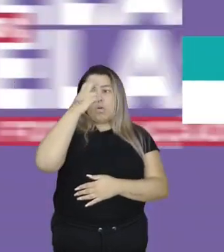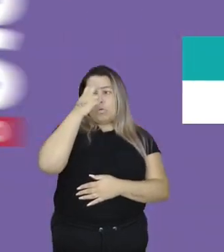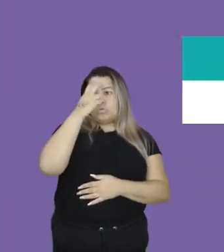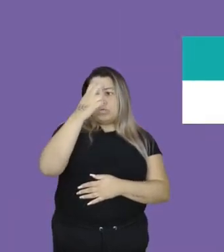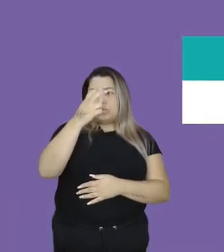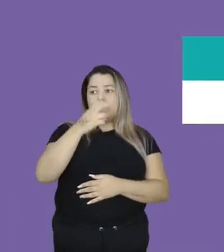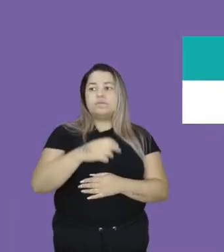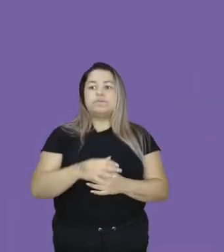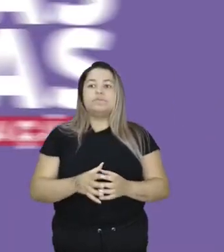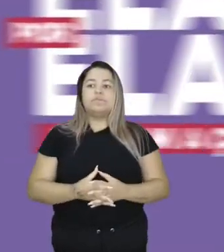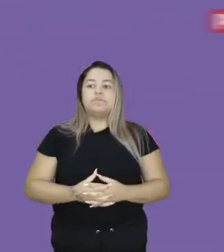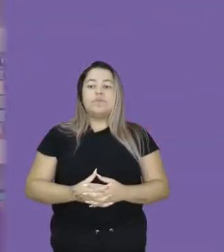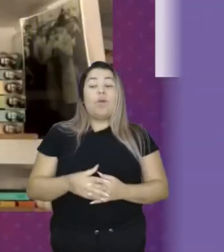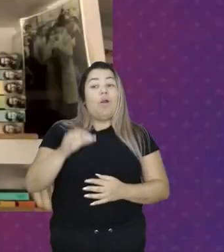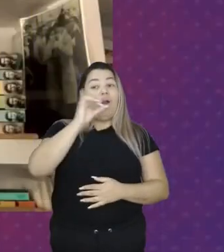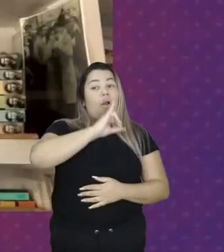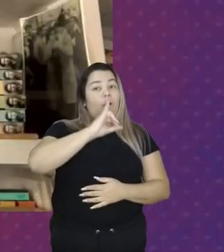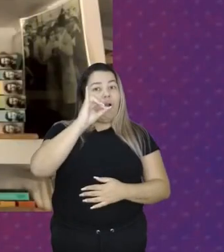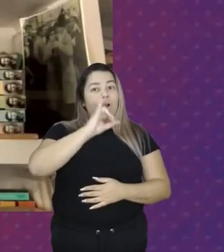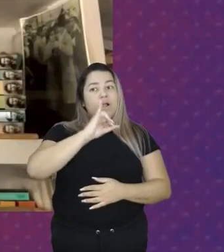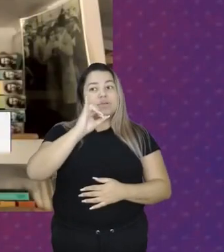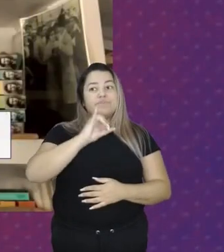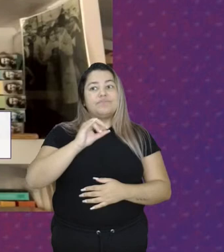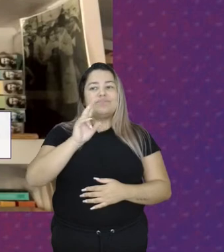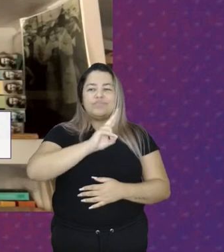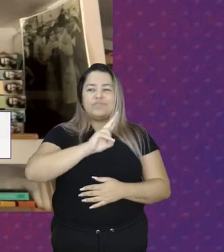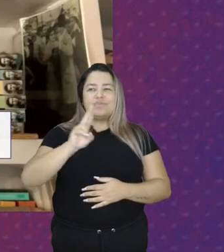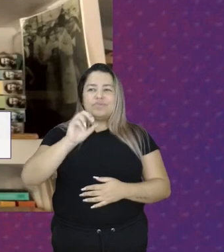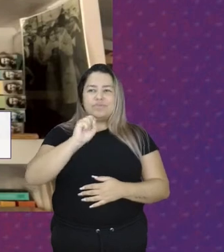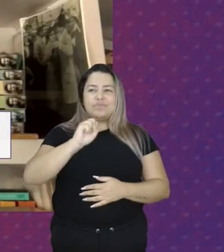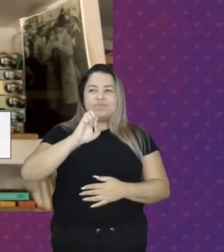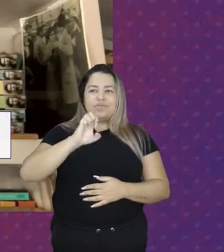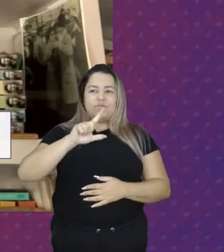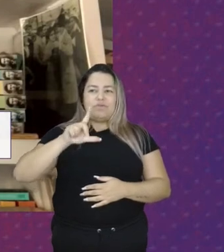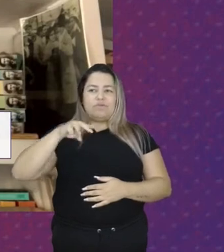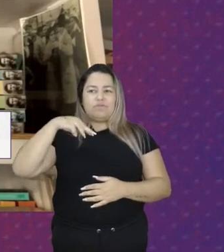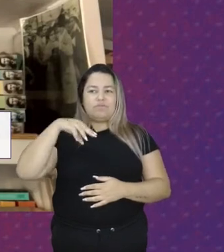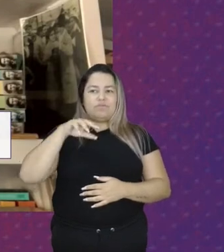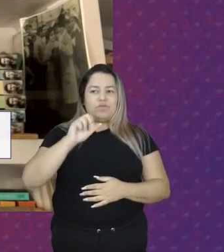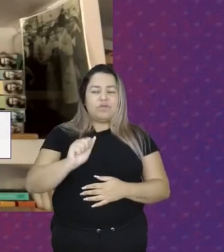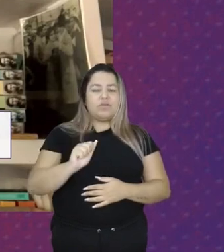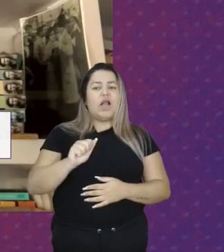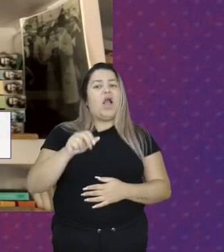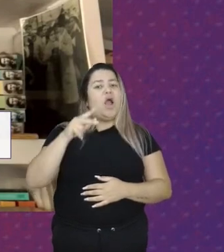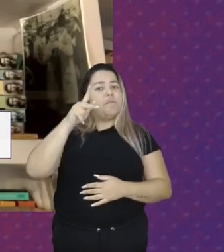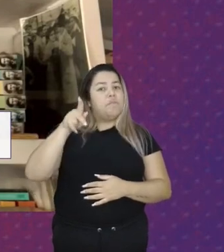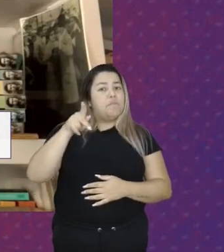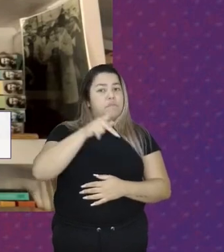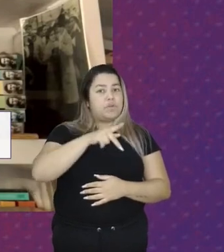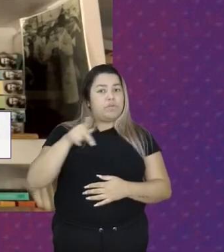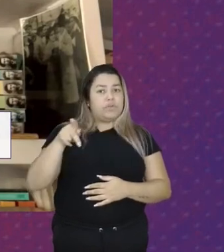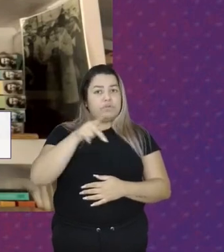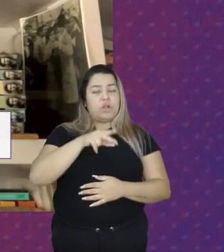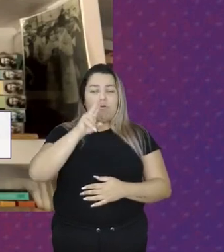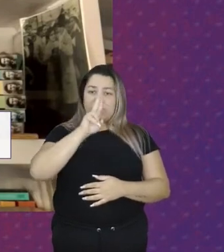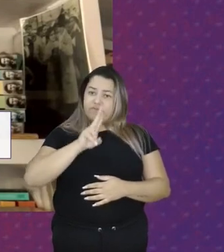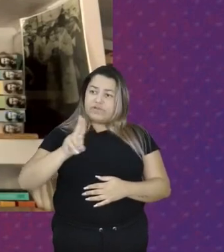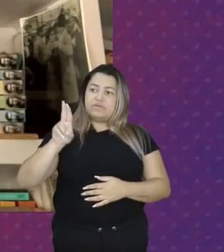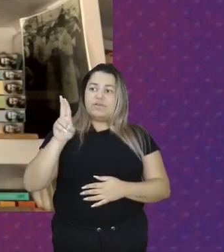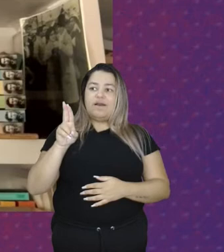cultura. Olá, meu nome é Selma Rocha, eu sou professora